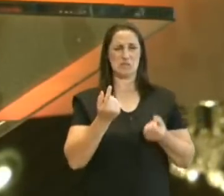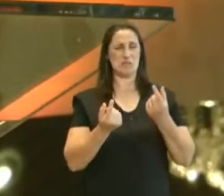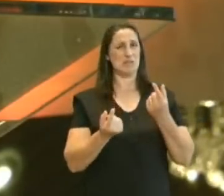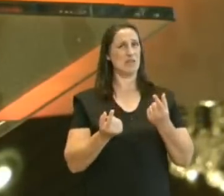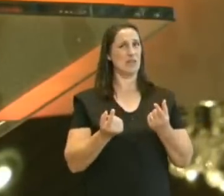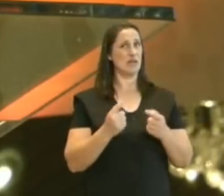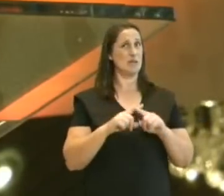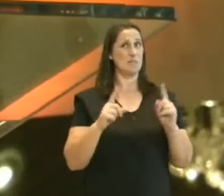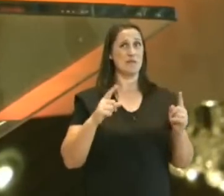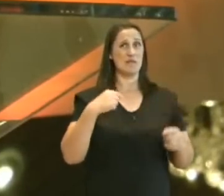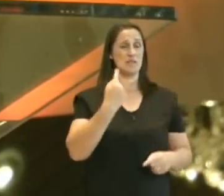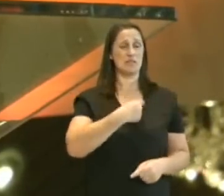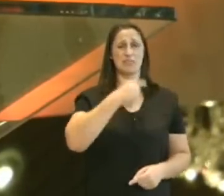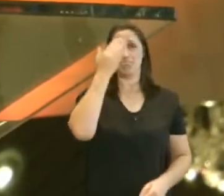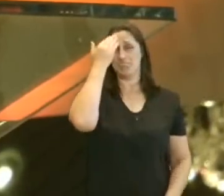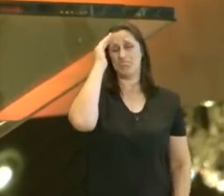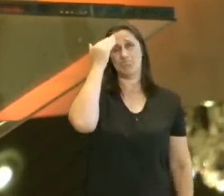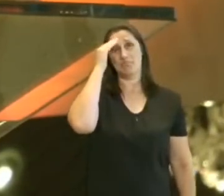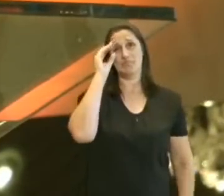entendeu.